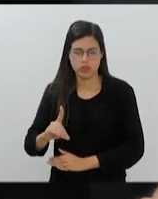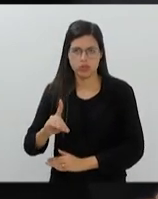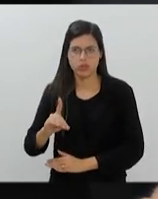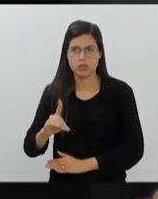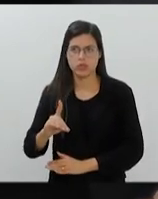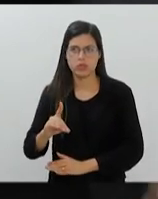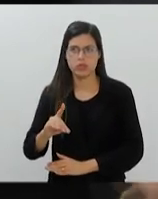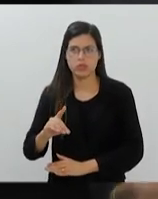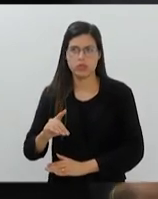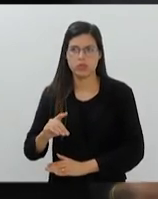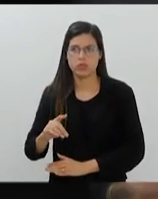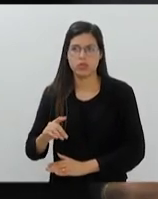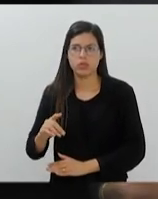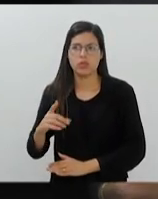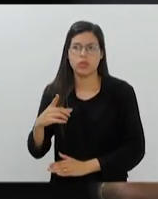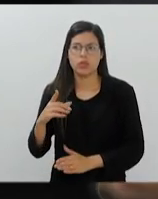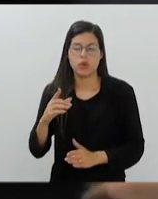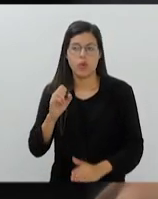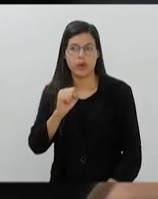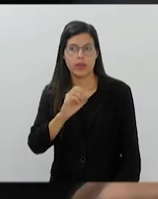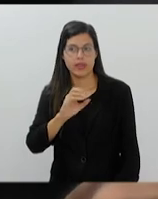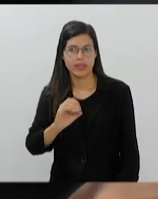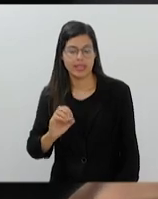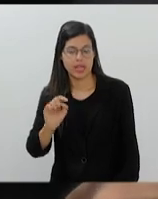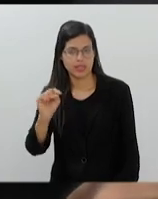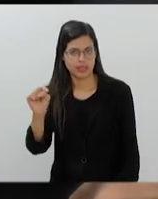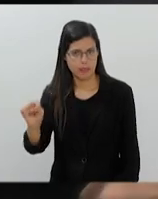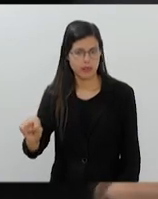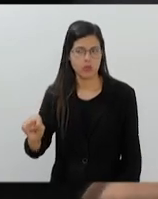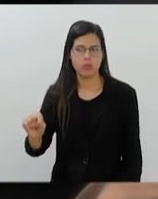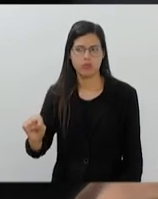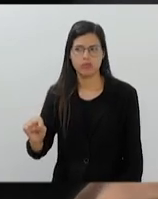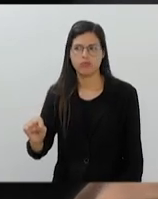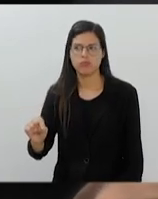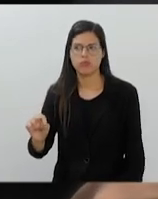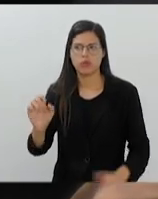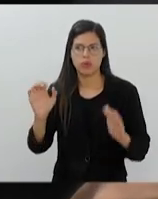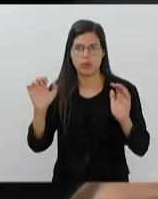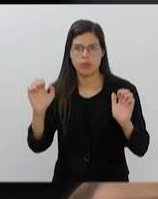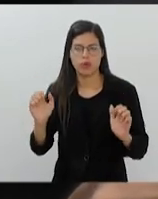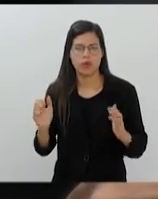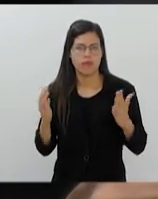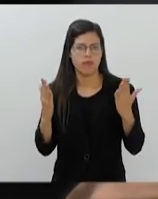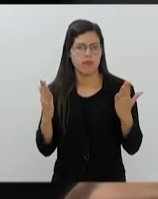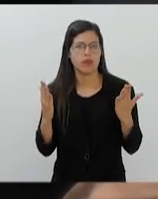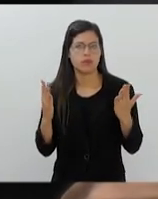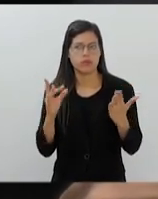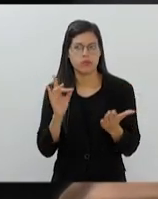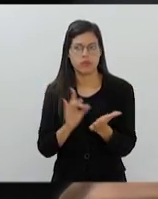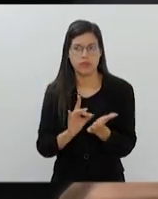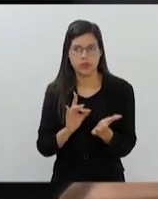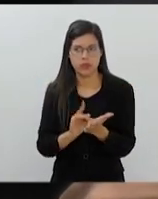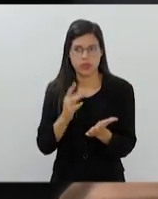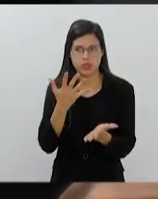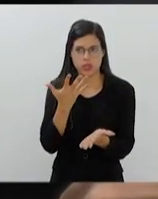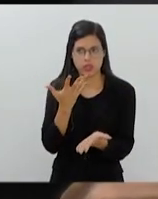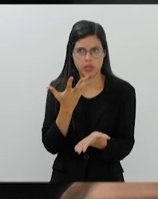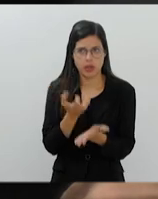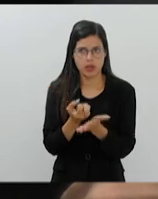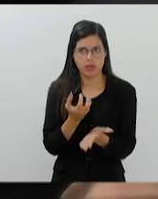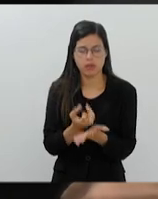custava 80.000 por eh evento e na verdade era gravação de um